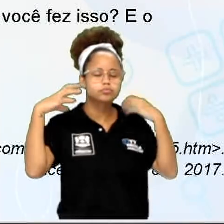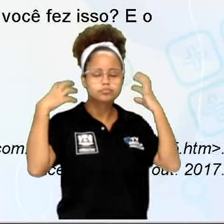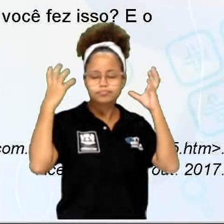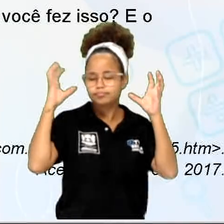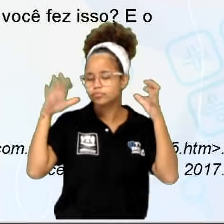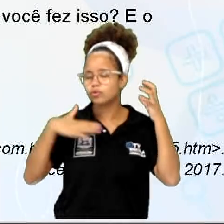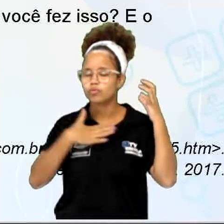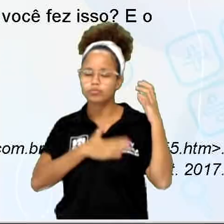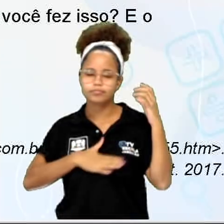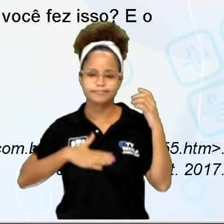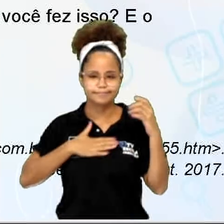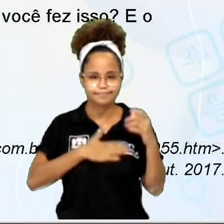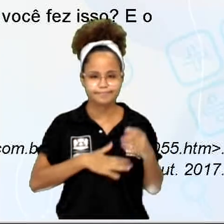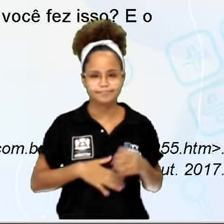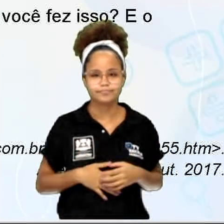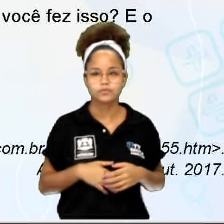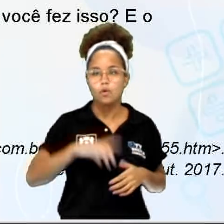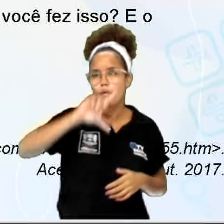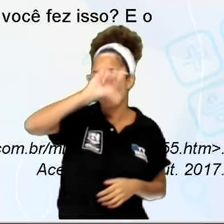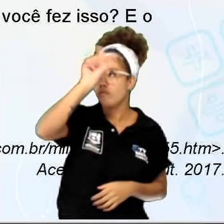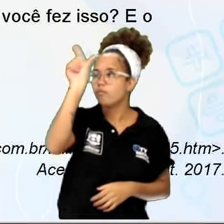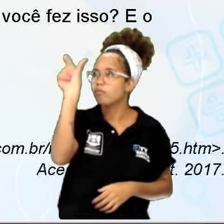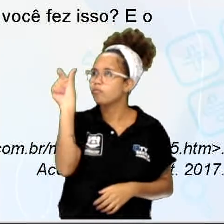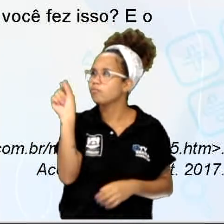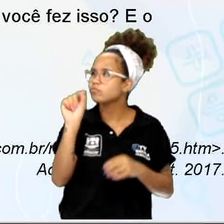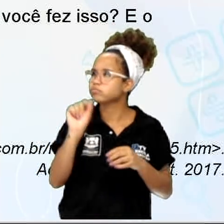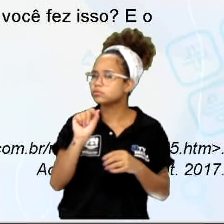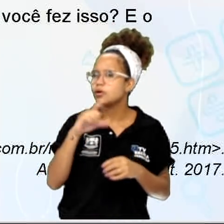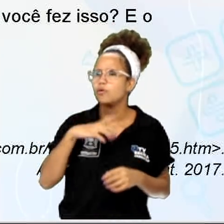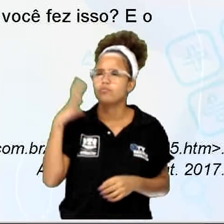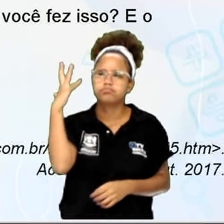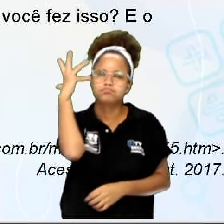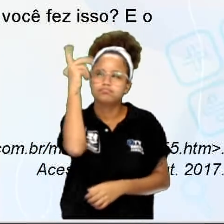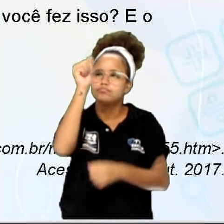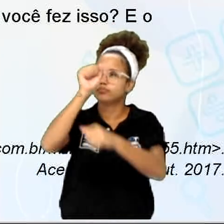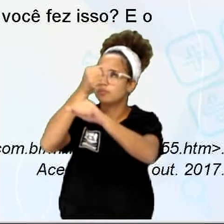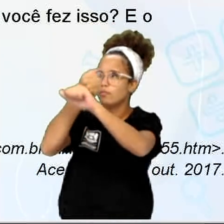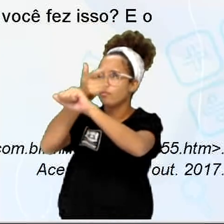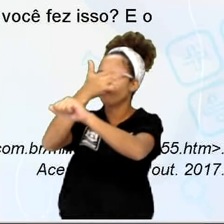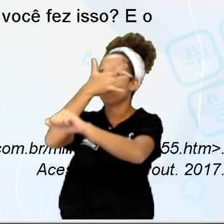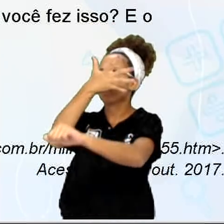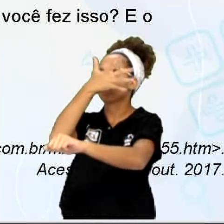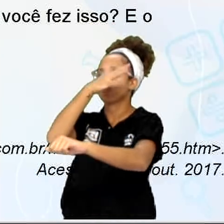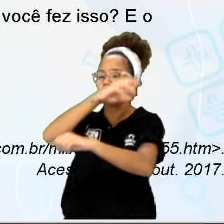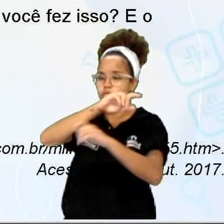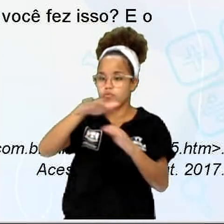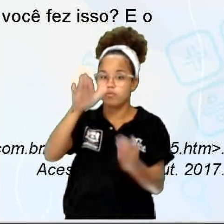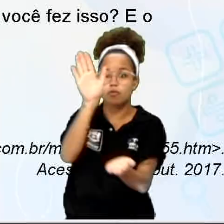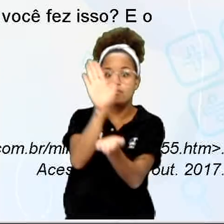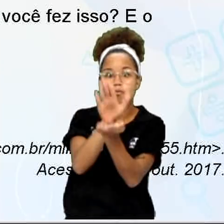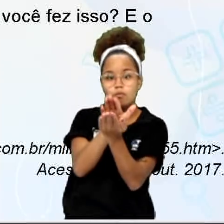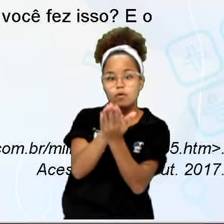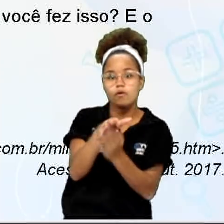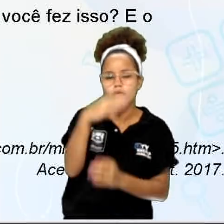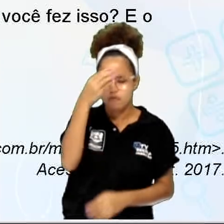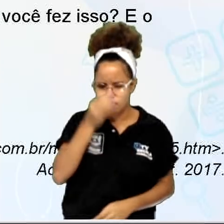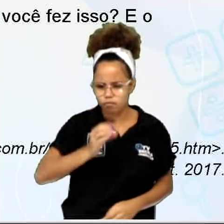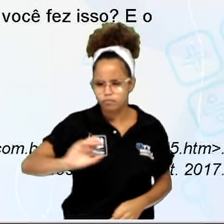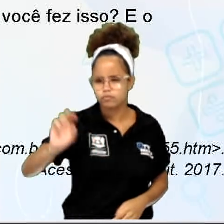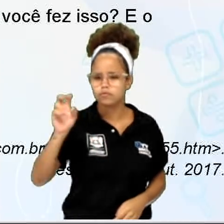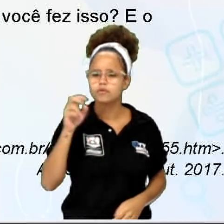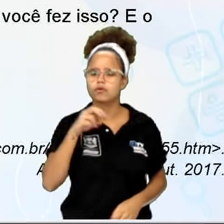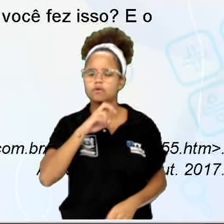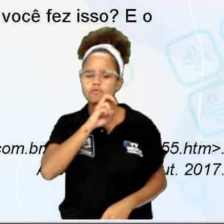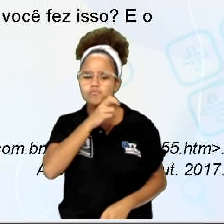previra. Uma lua enorme, de prata e ouro, iluminava os jacarés, elefantes,